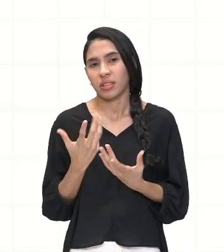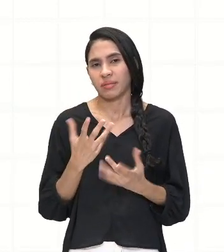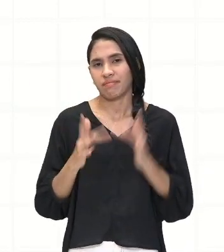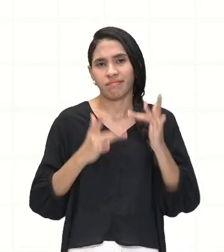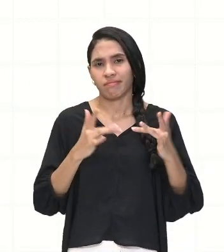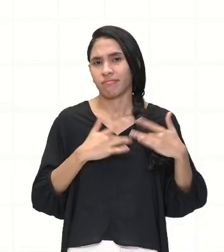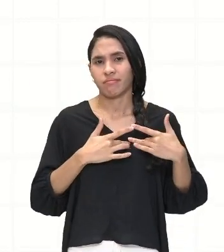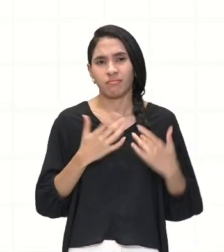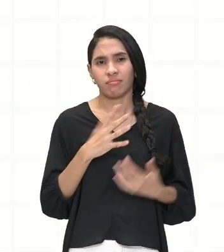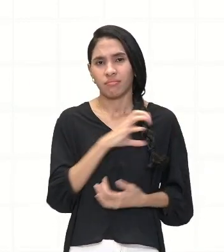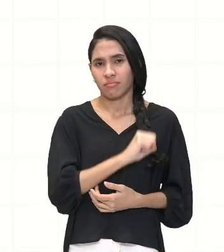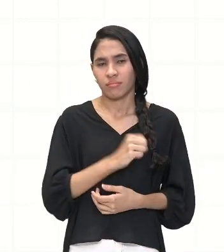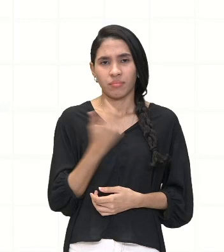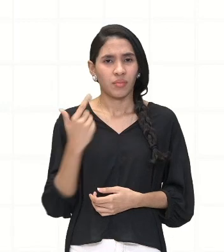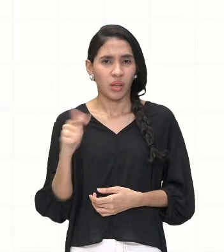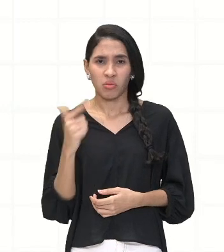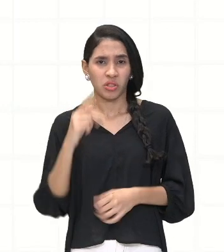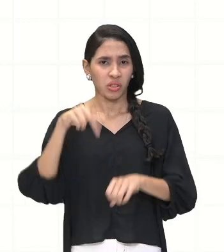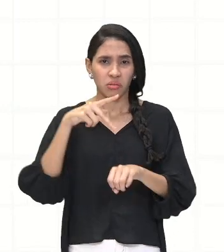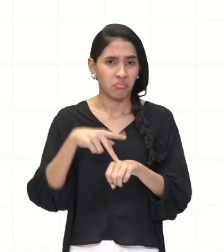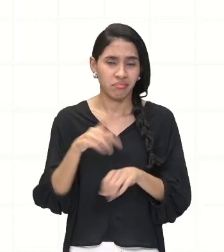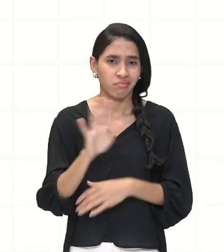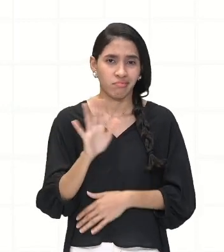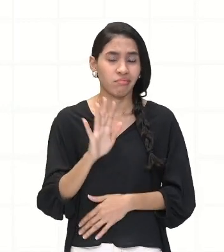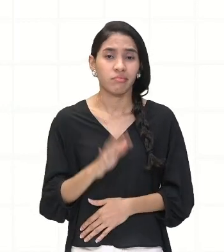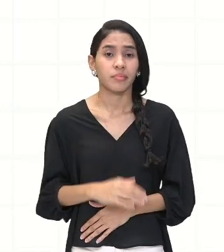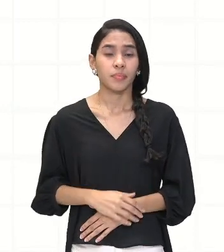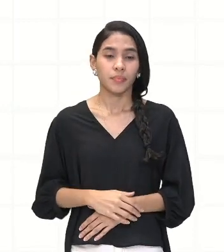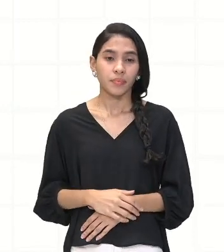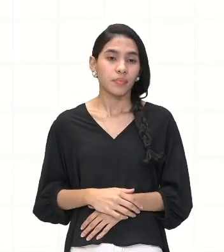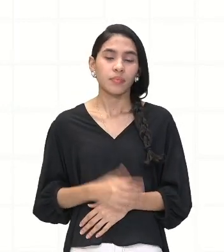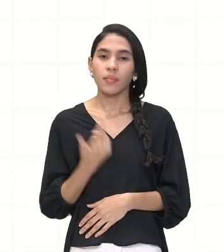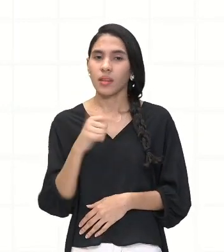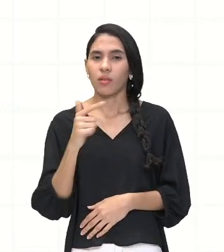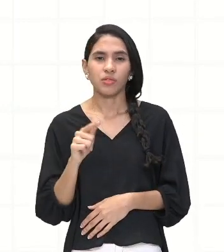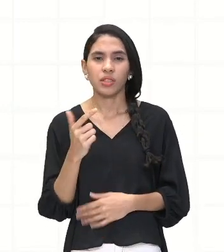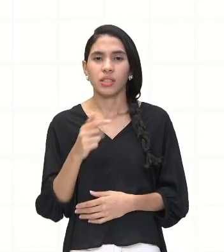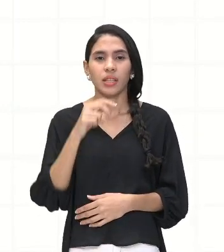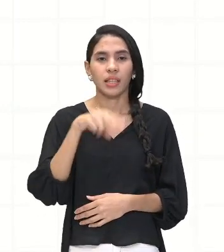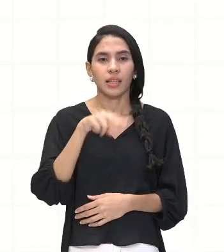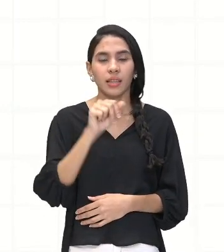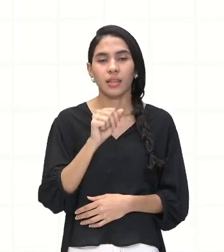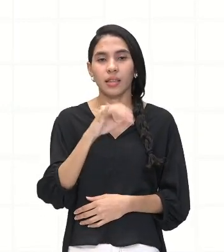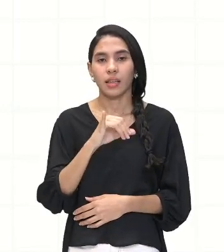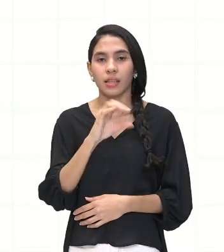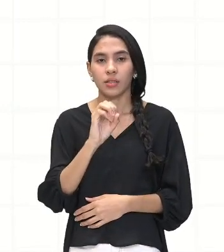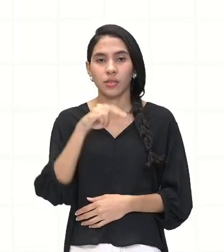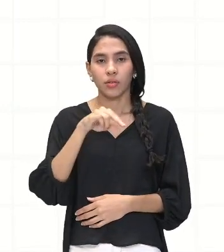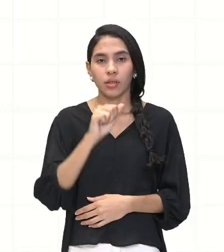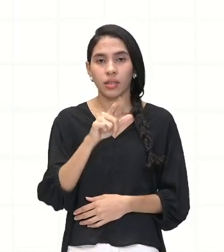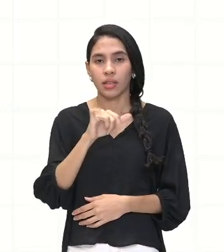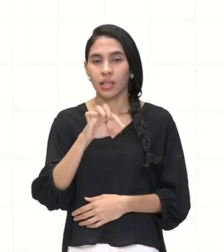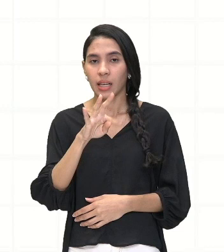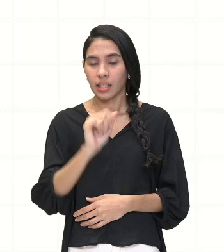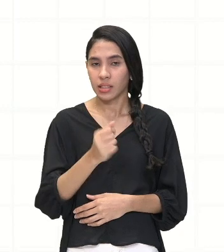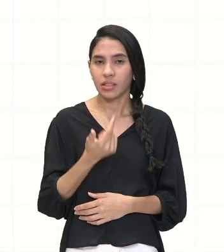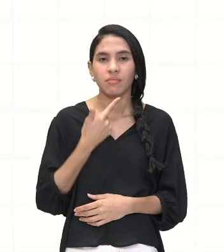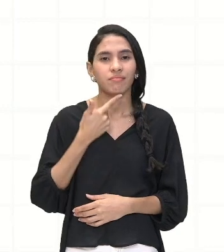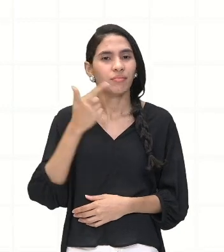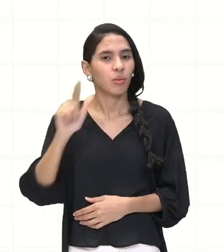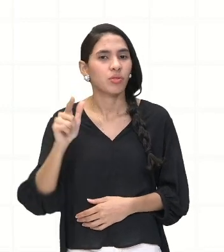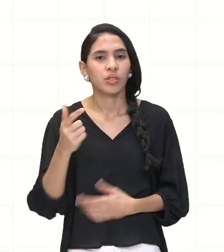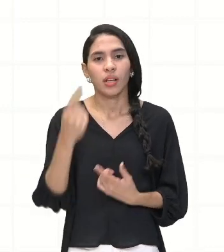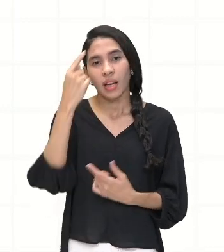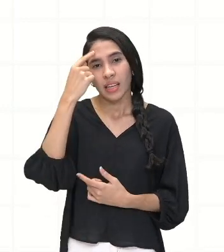com aquele território. Então, não havia um ideal nacionalista. Elas não tinham essa ideia